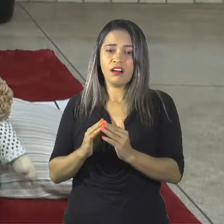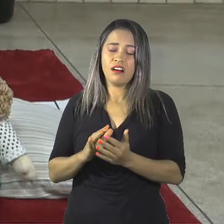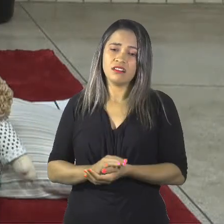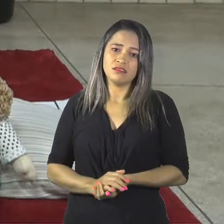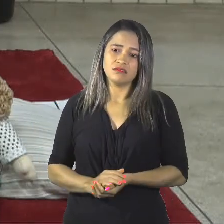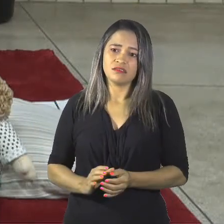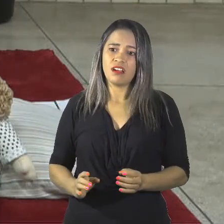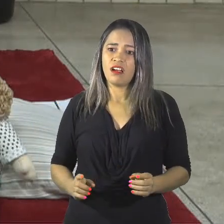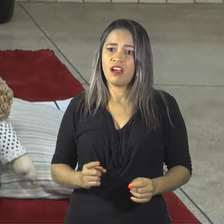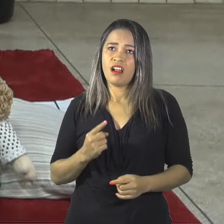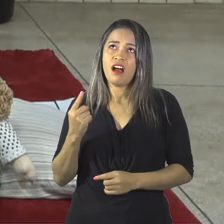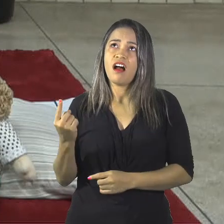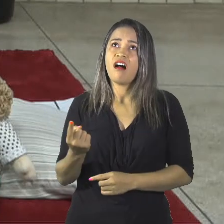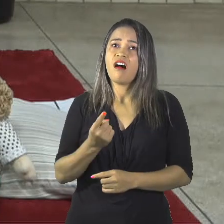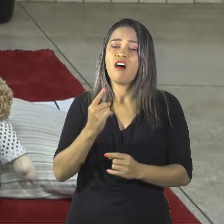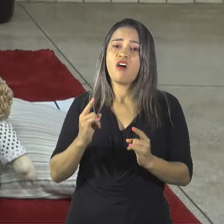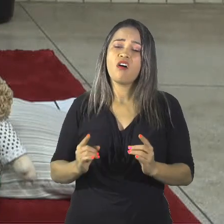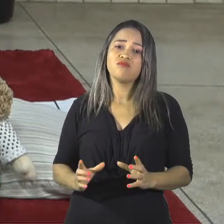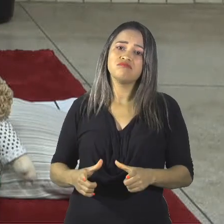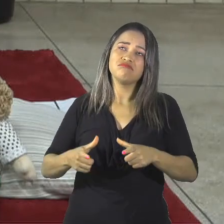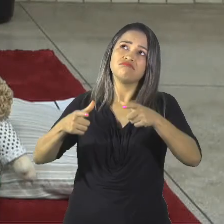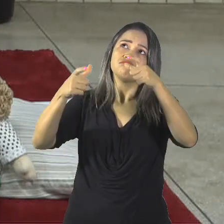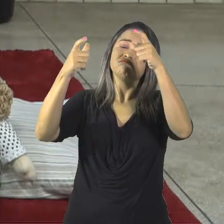alta como a torre.